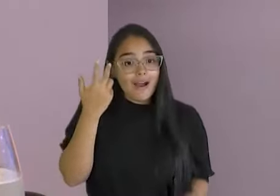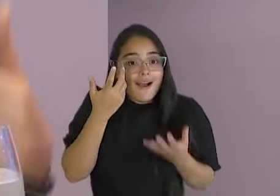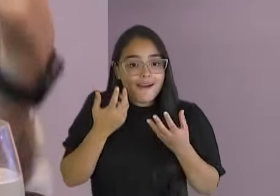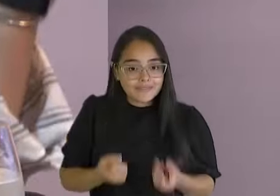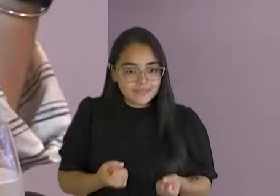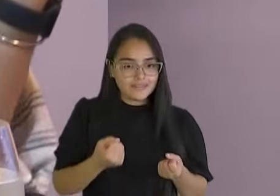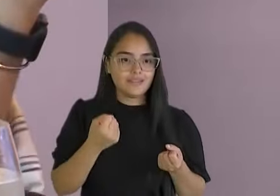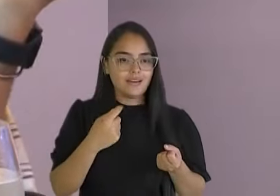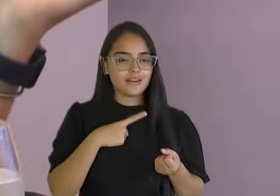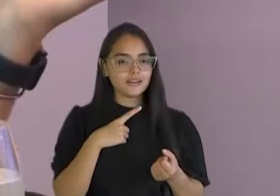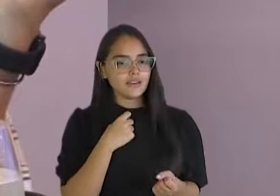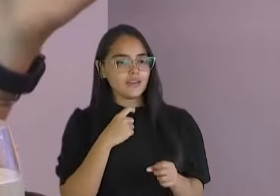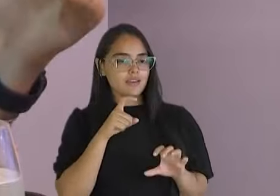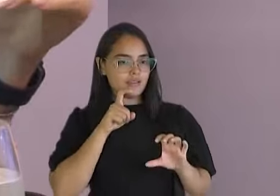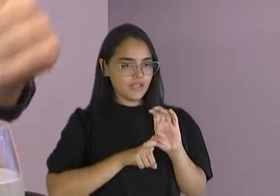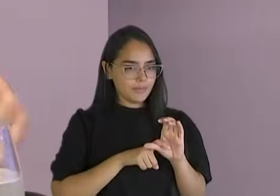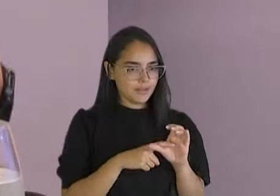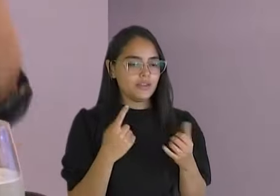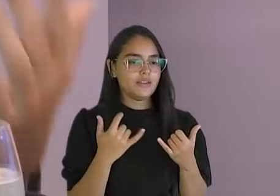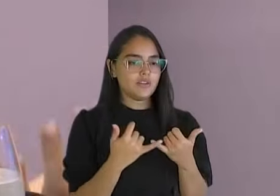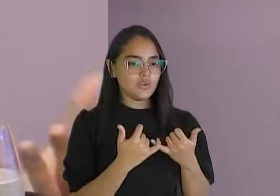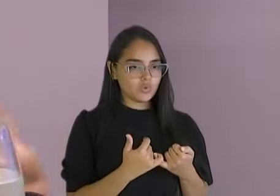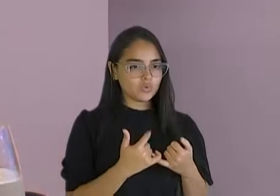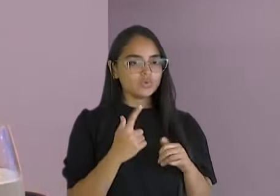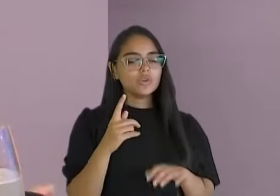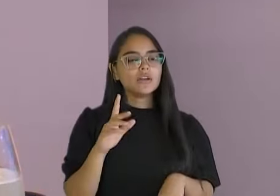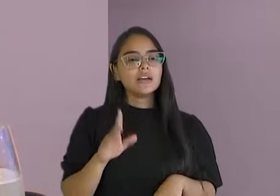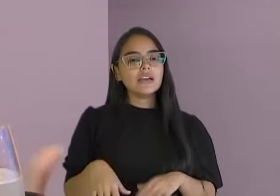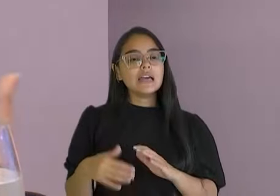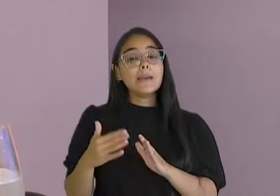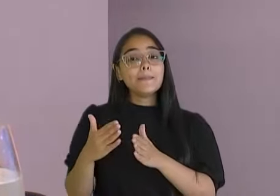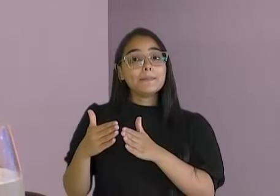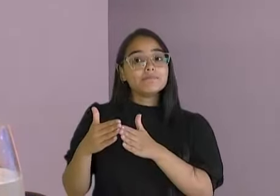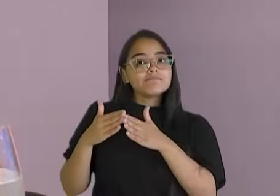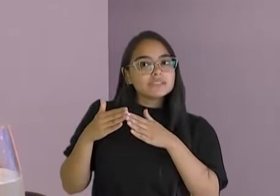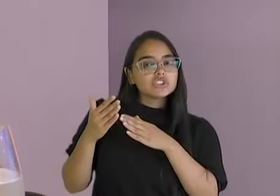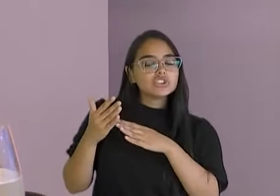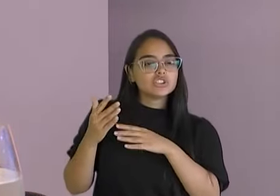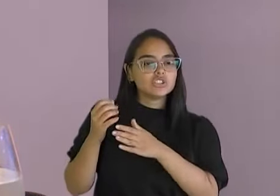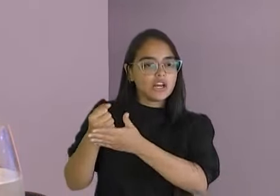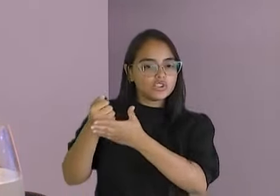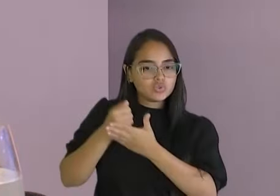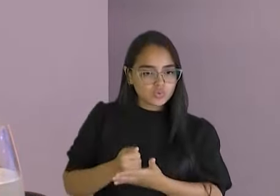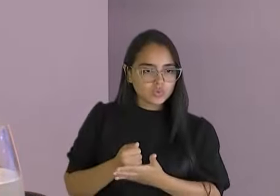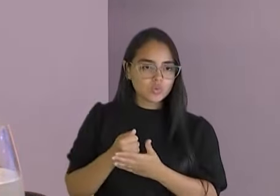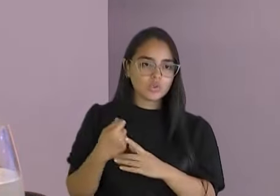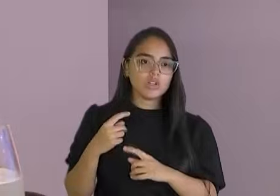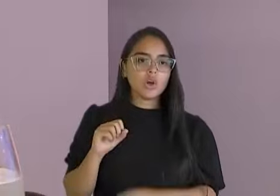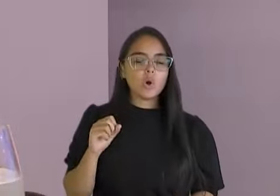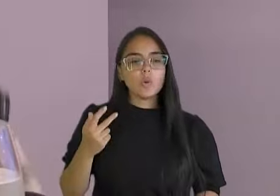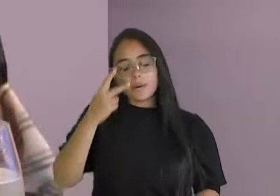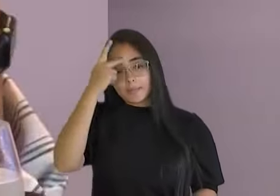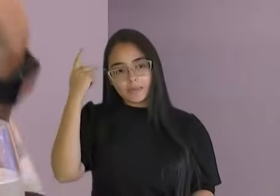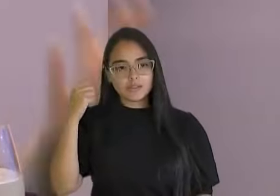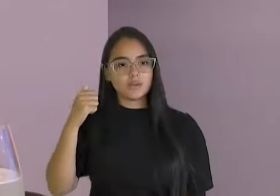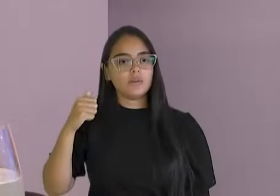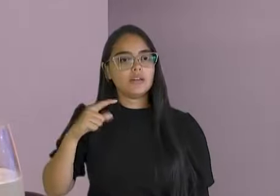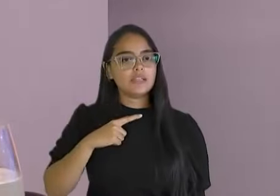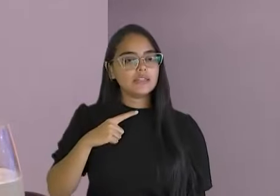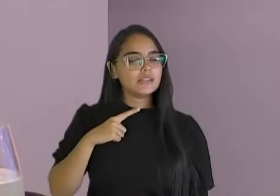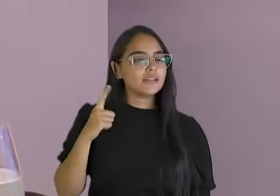precisa chegar, como nesse caso, né? Assim, chegar a um caso extremo da pessoa pedir ajuda porque ela ou alguém está ameaçando ela ou porque ela vai